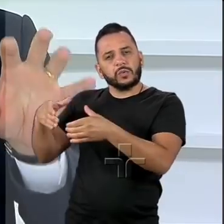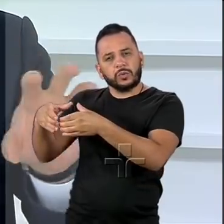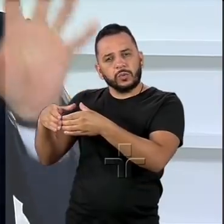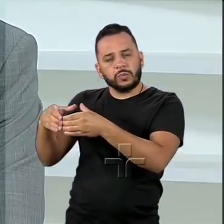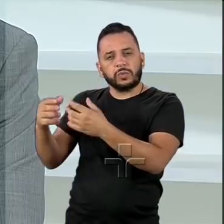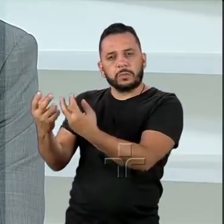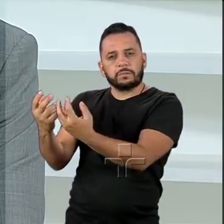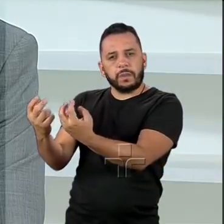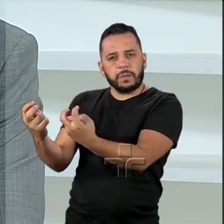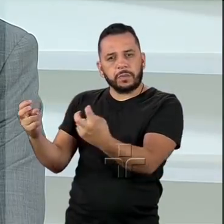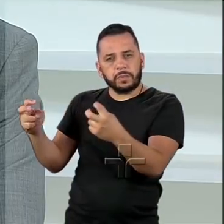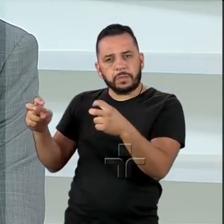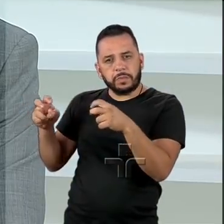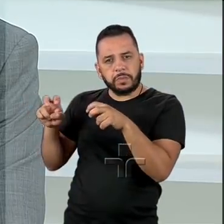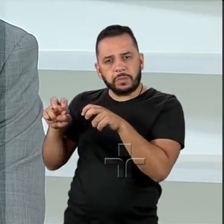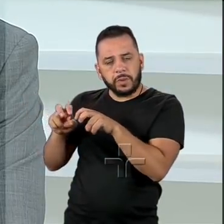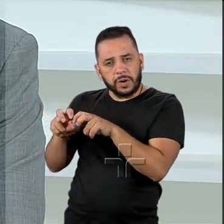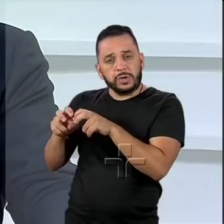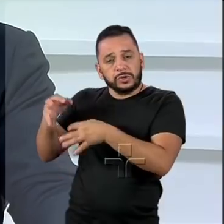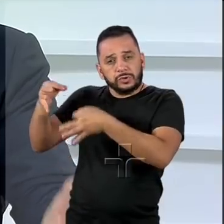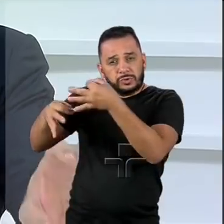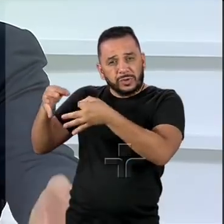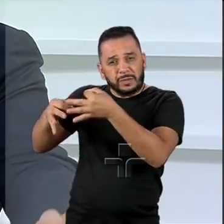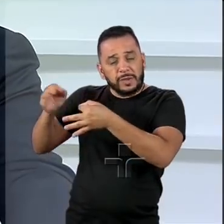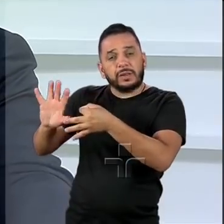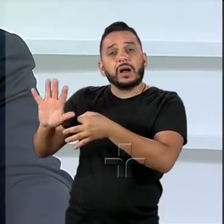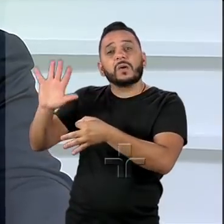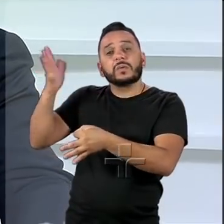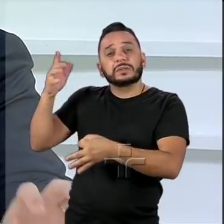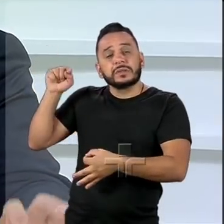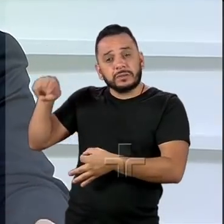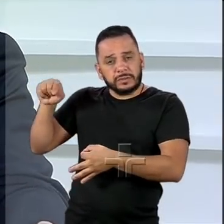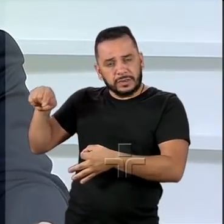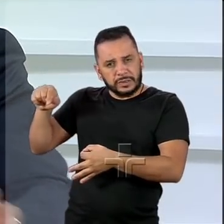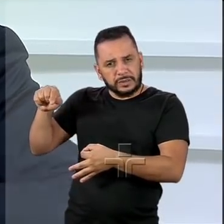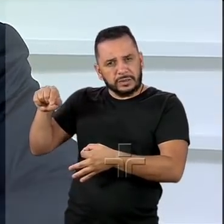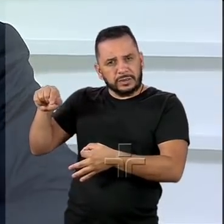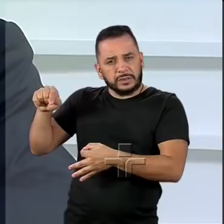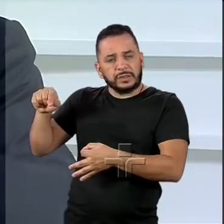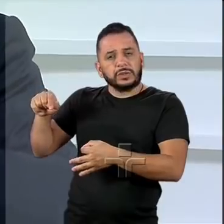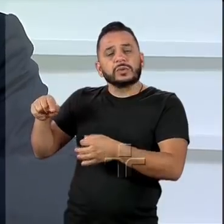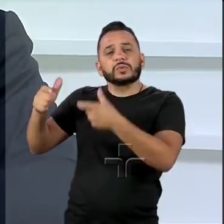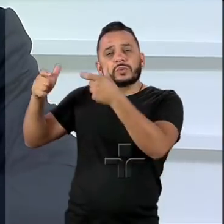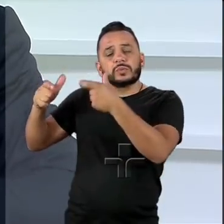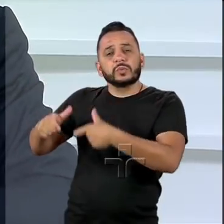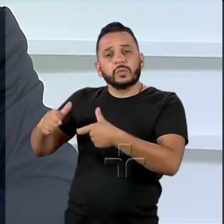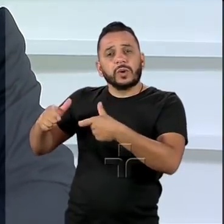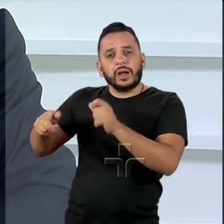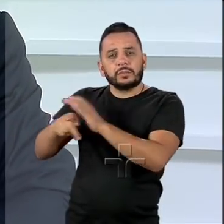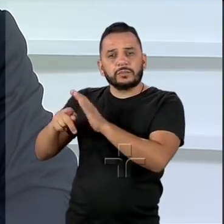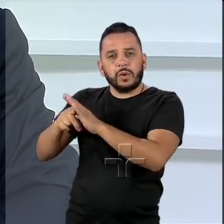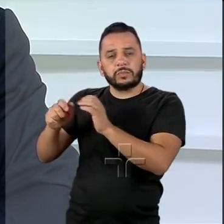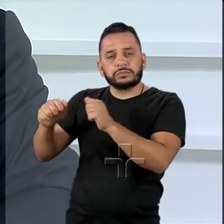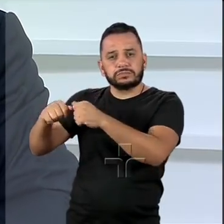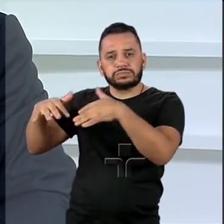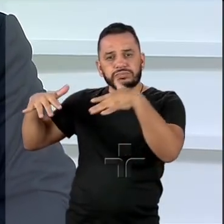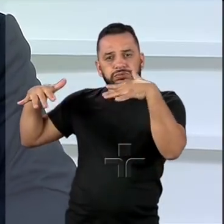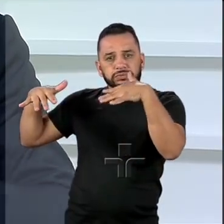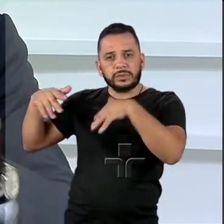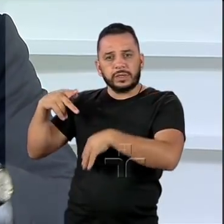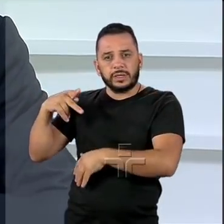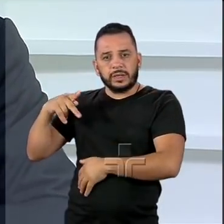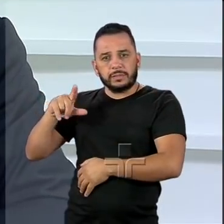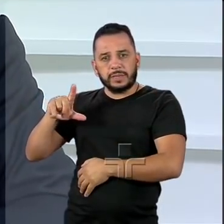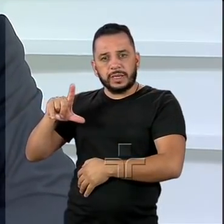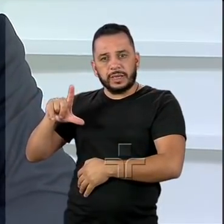plenário, portanto, o julgamento se realizou nas sessões do plenário. Outro, o